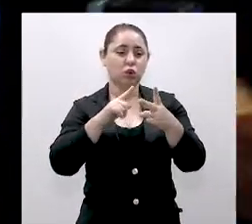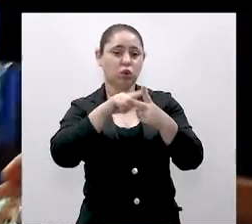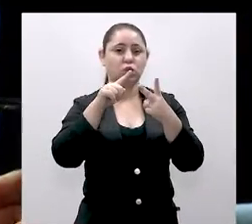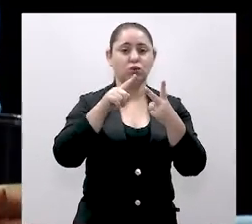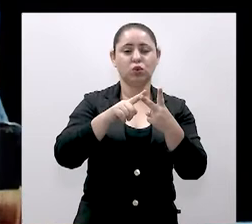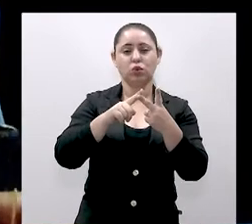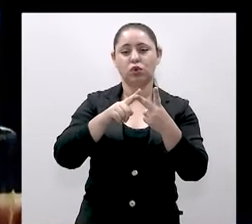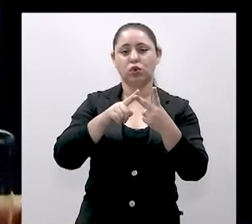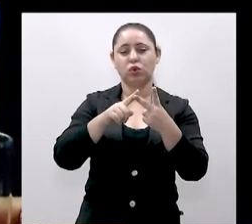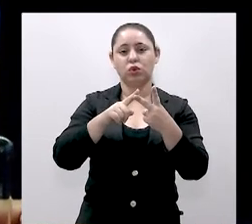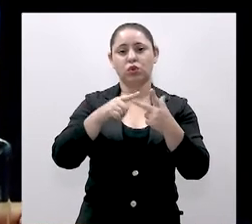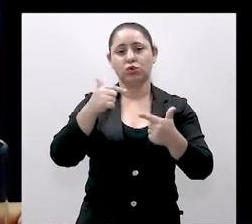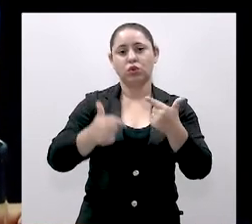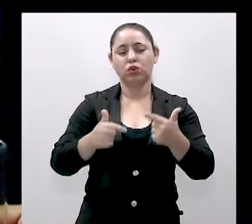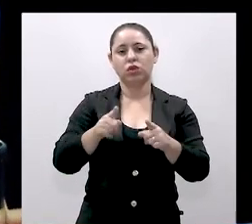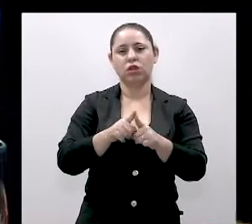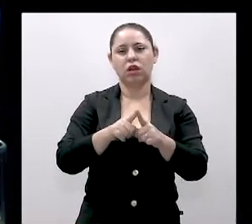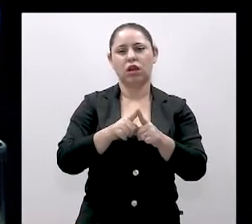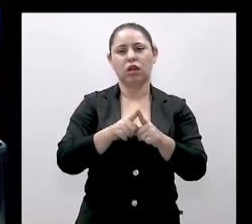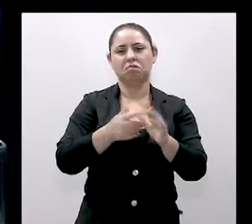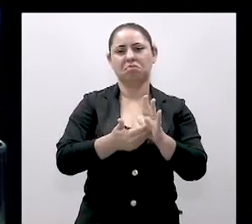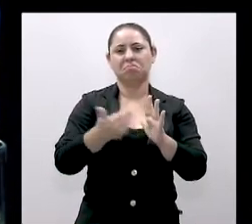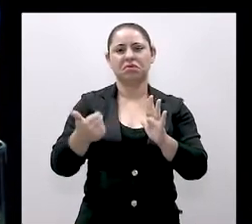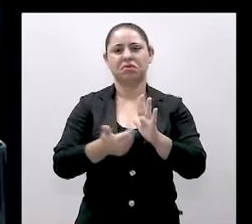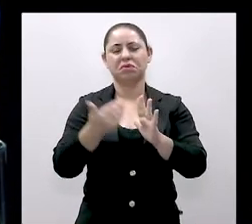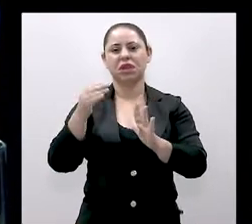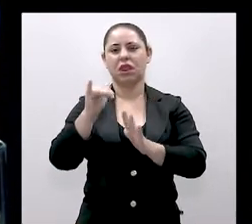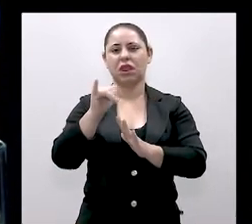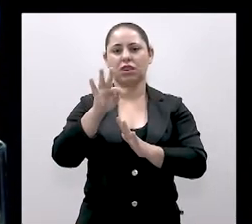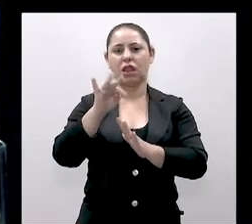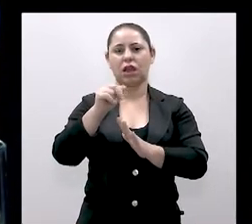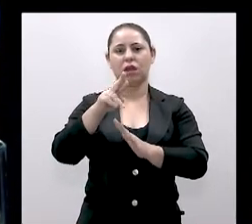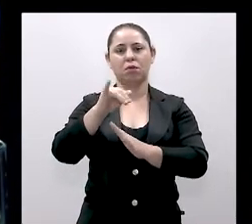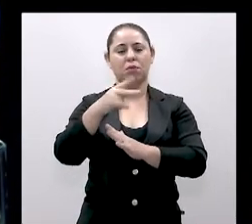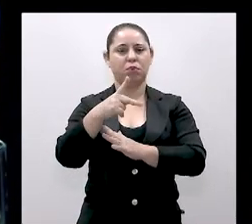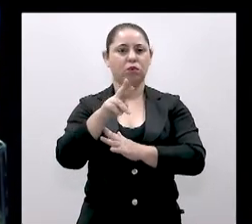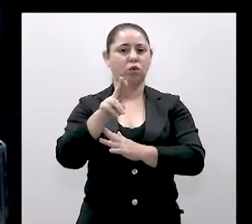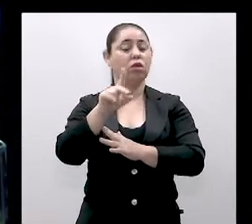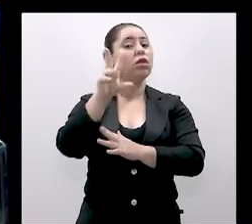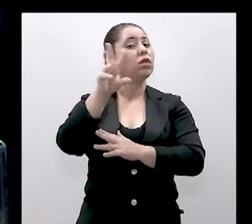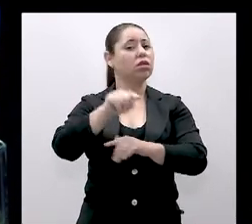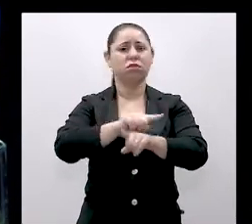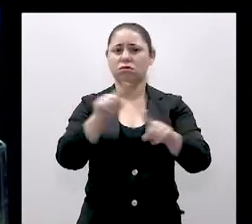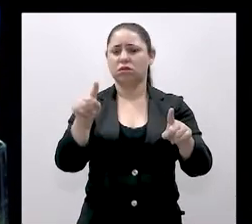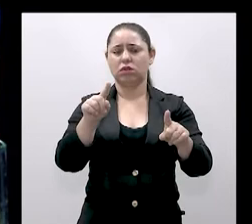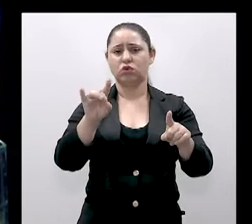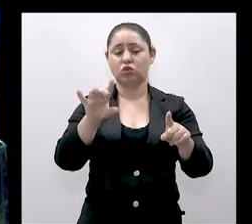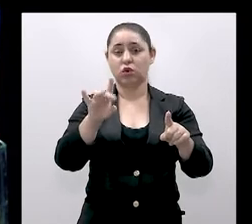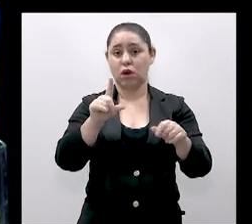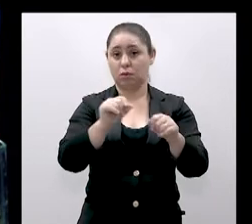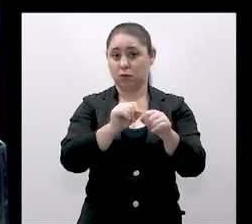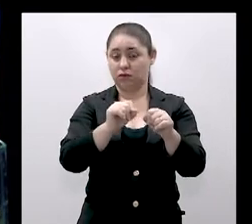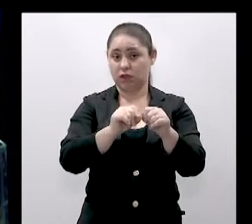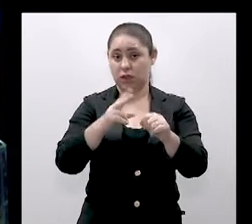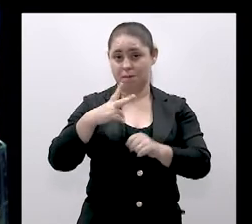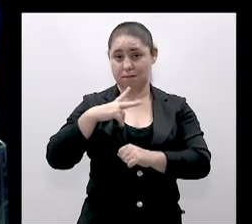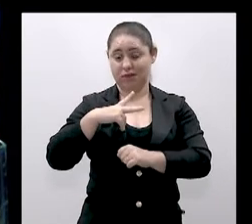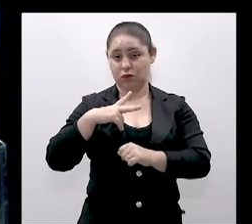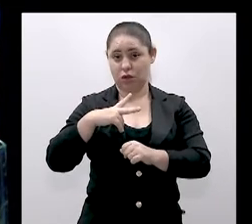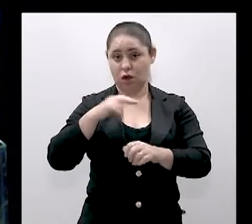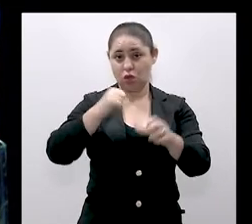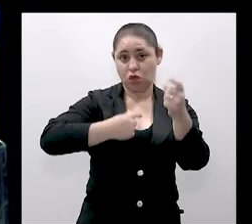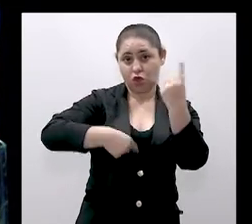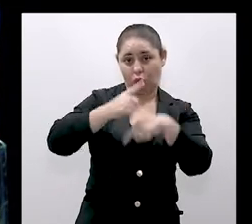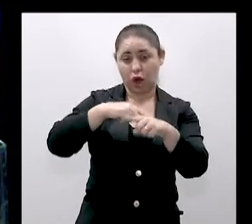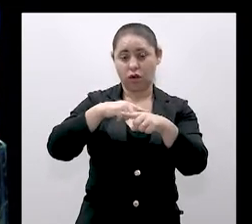privado e estatal juntos né ah vamos tirar do carro vou tirar Itaipu mas não é só isso e para você